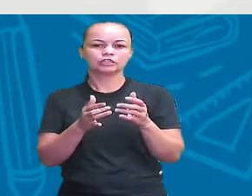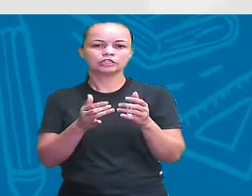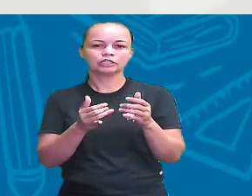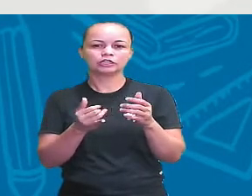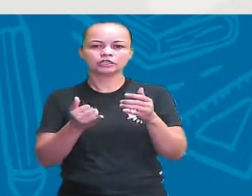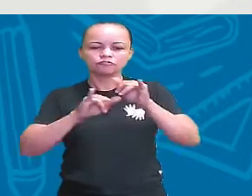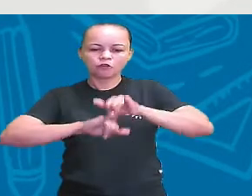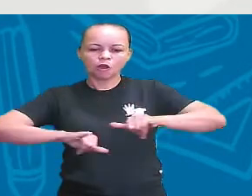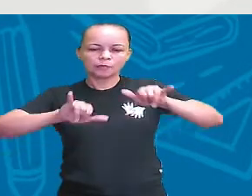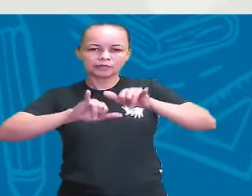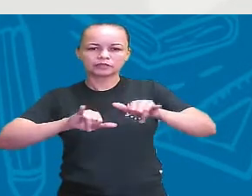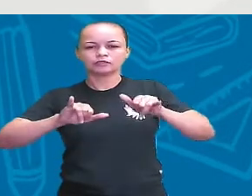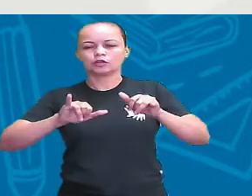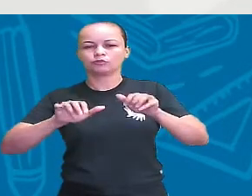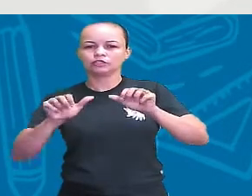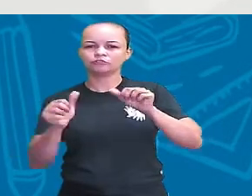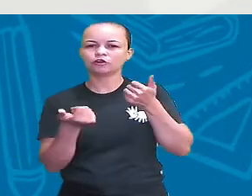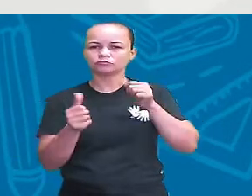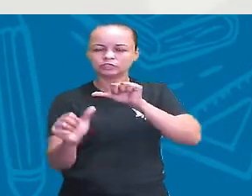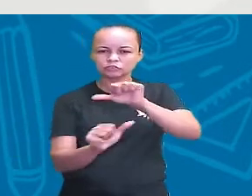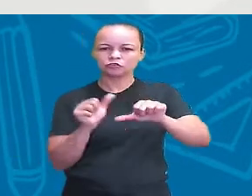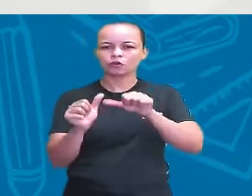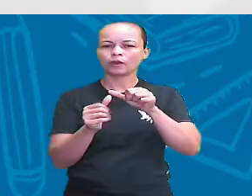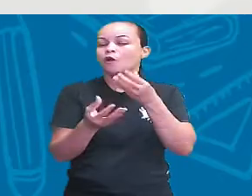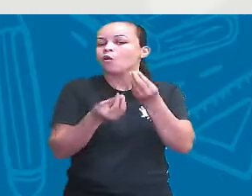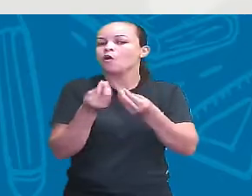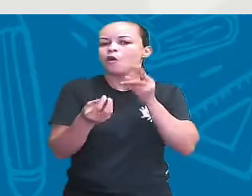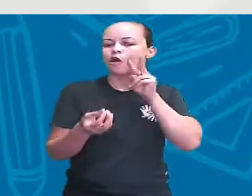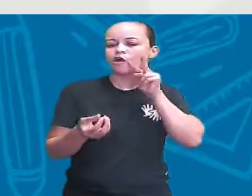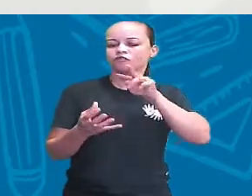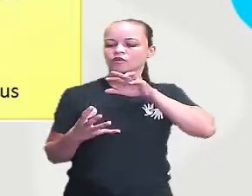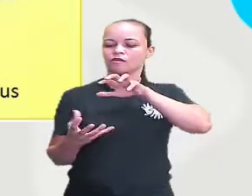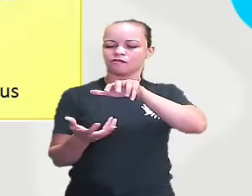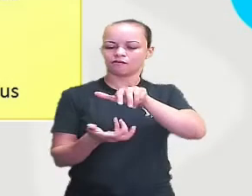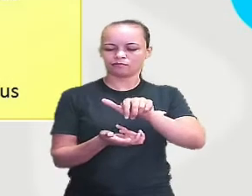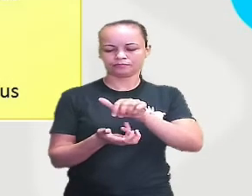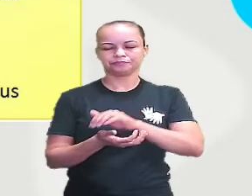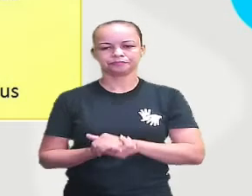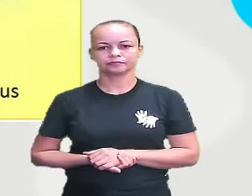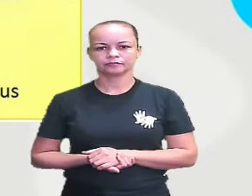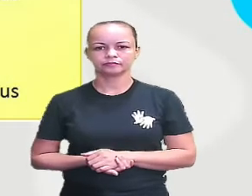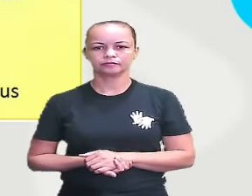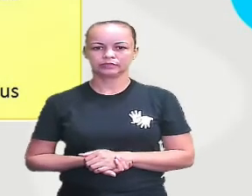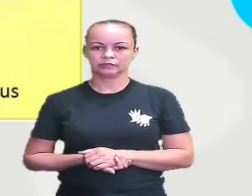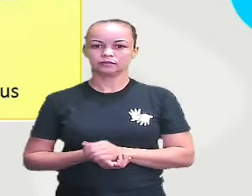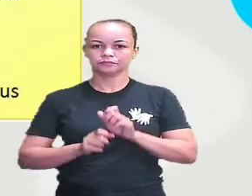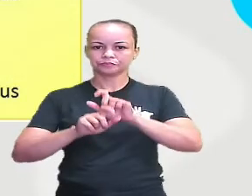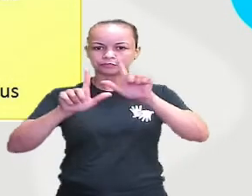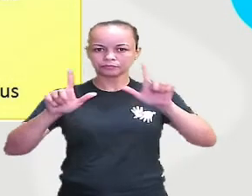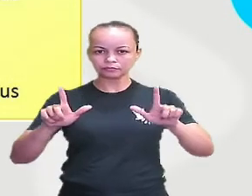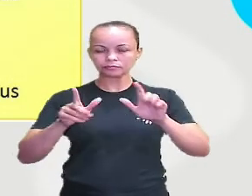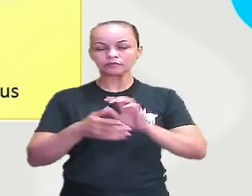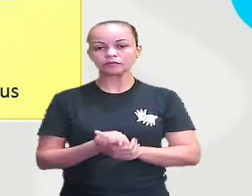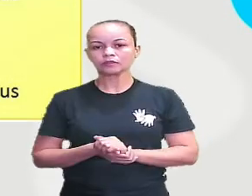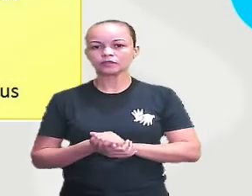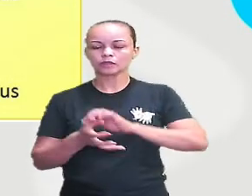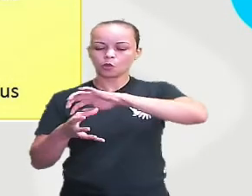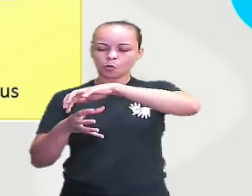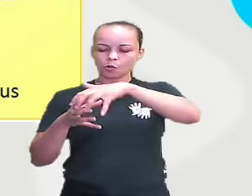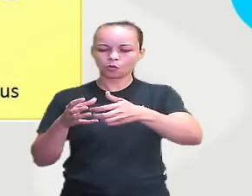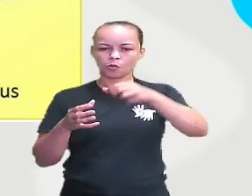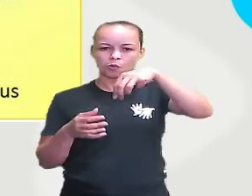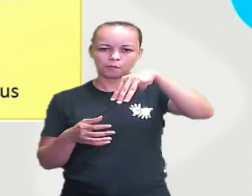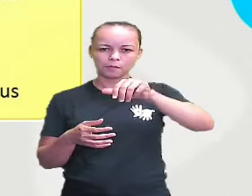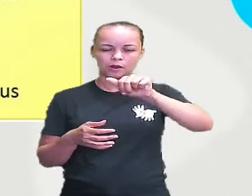informações que vão transformar a maneira de tu ver o nosso planeta. E aí, ó, mais uma vez, produção, abre essa imagem aí. O manto. Ó, a profundidade